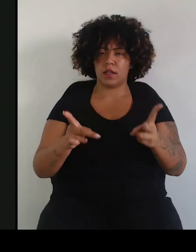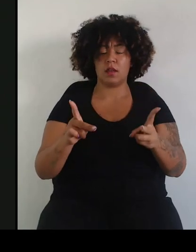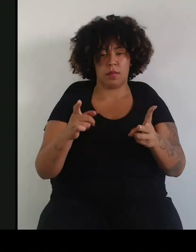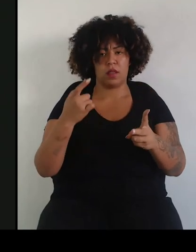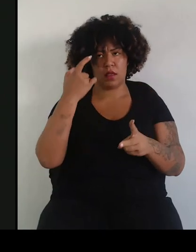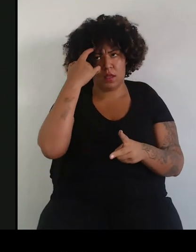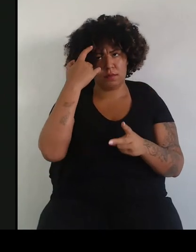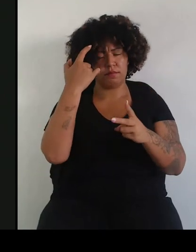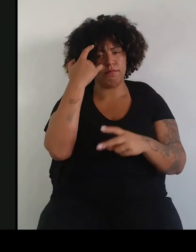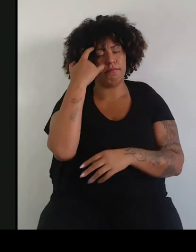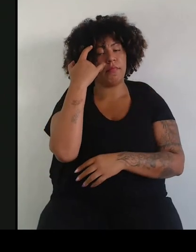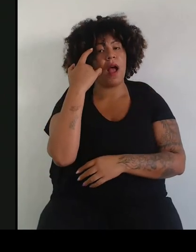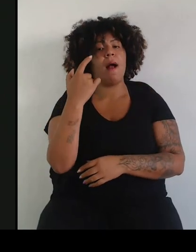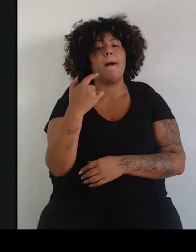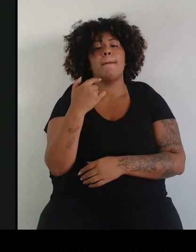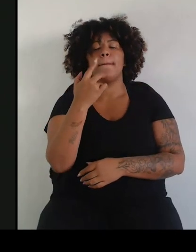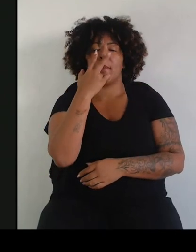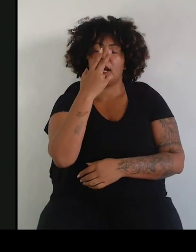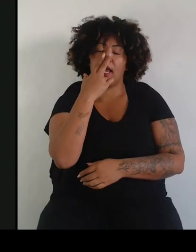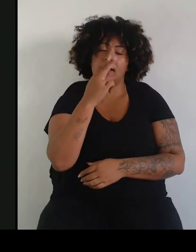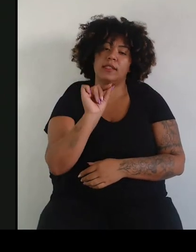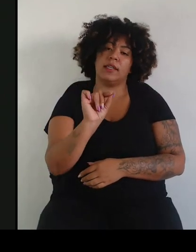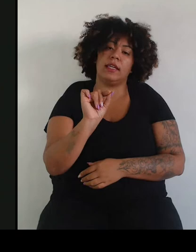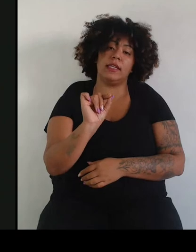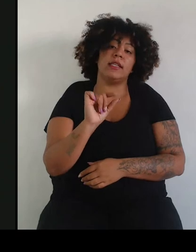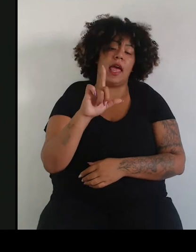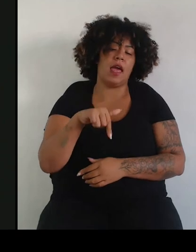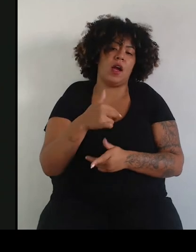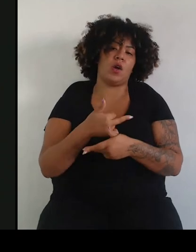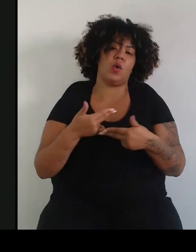também algo que é